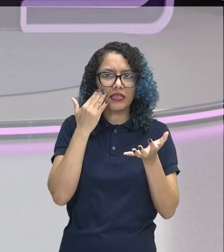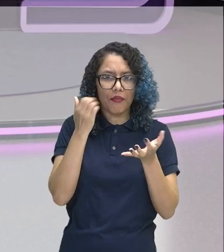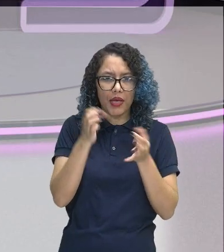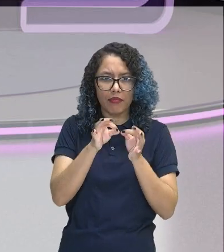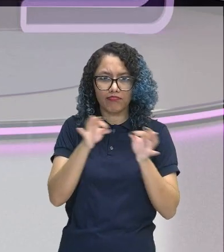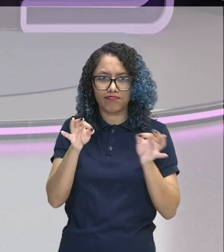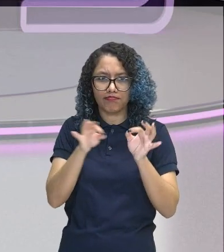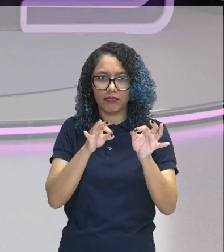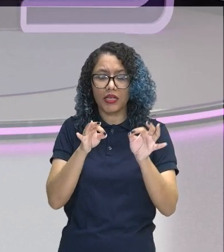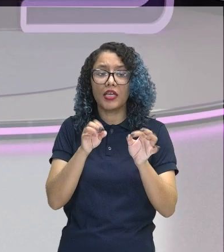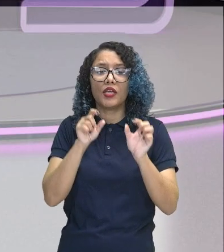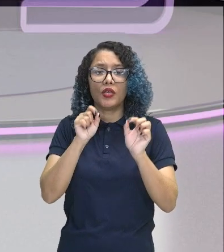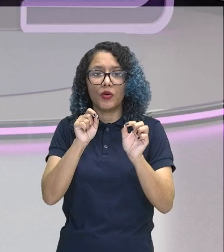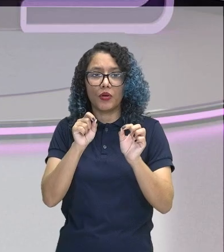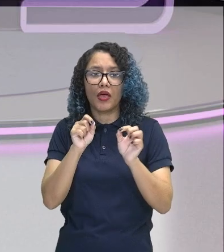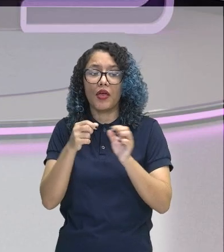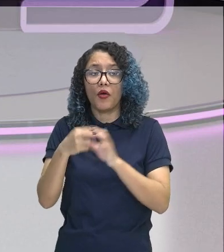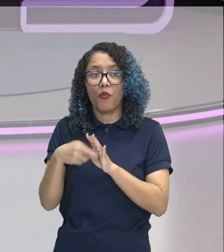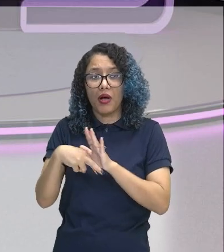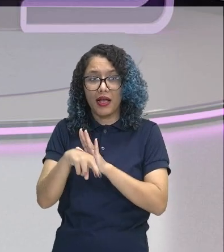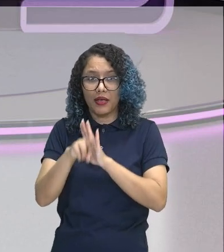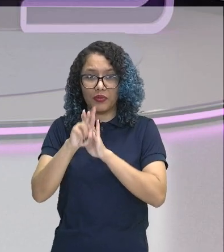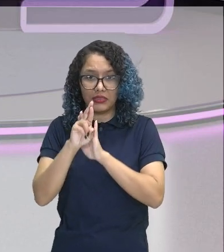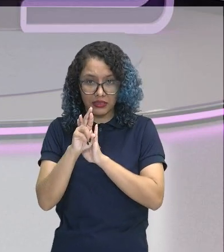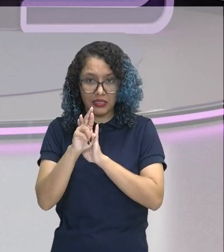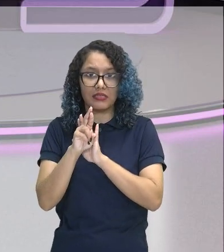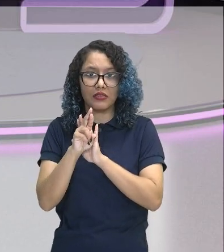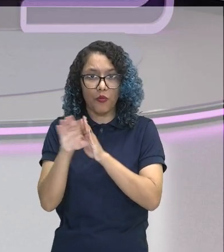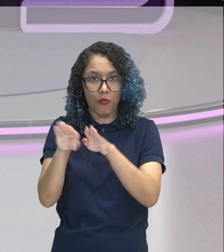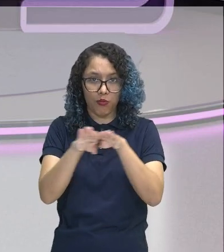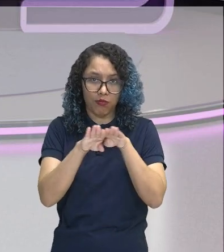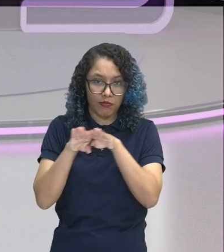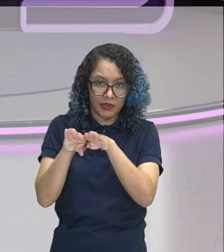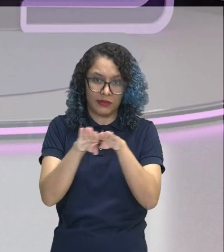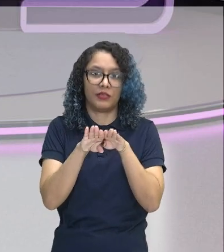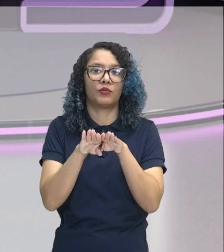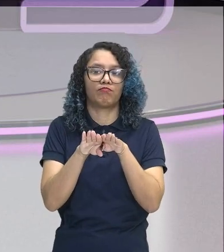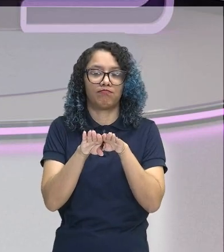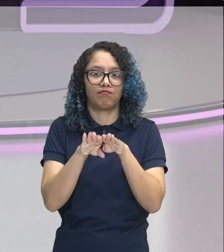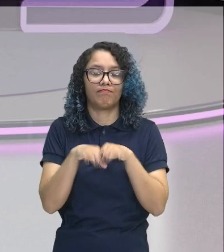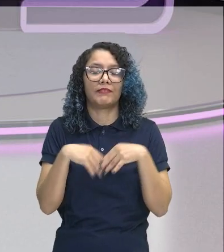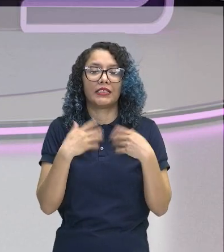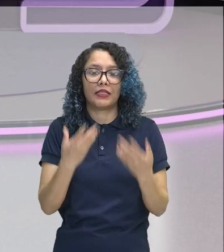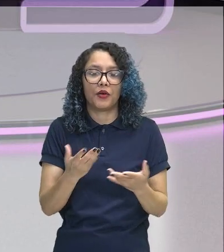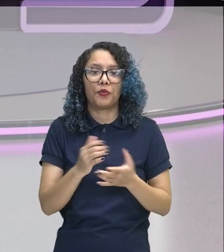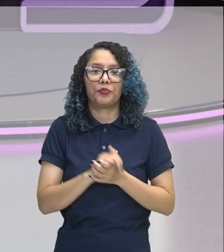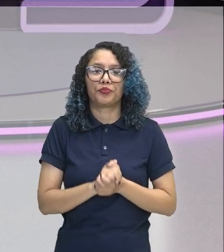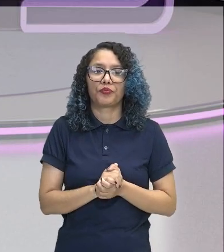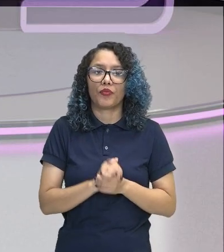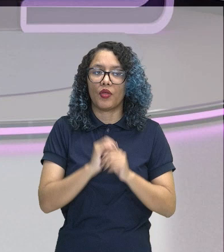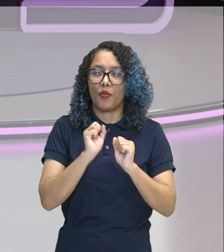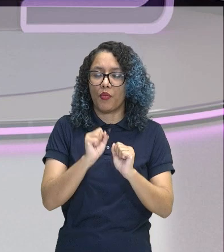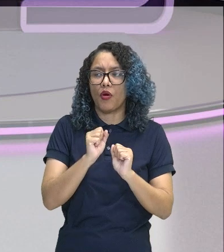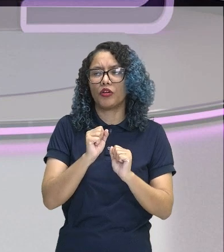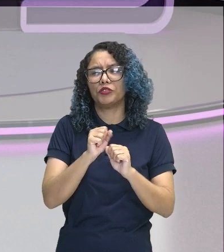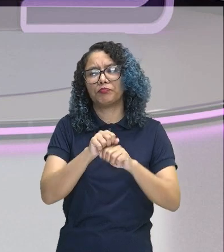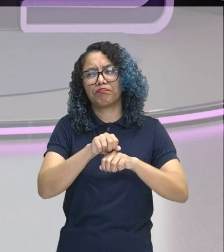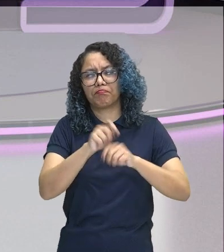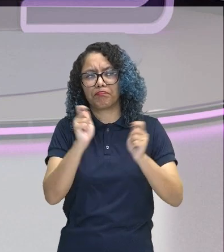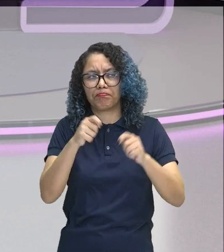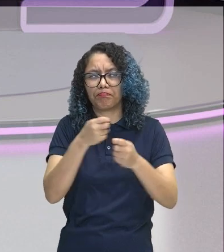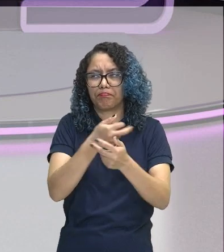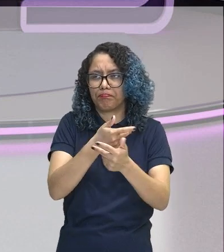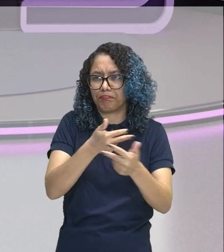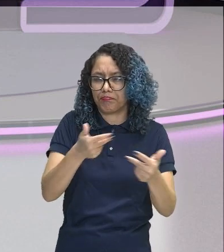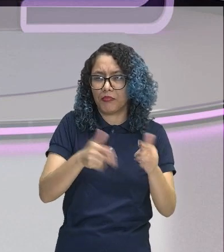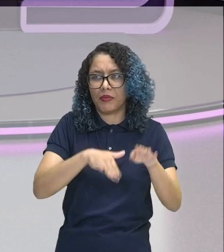e uma unidade de medida padrão, certo? Esse processo pode ser realizado de diversas maneiras,